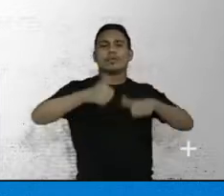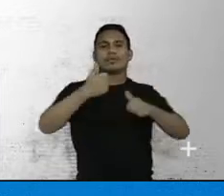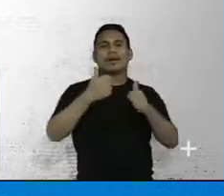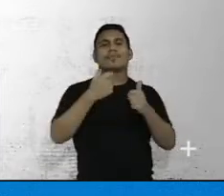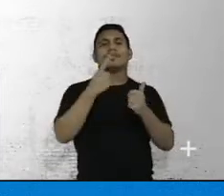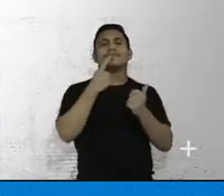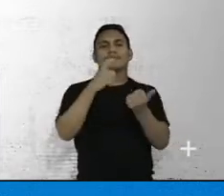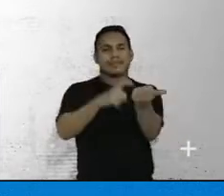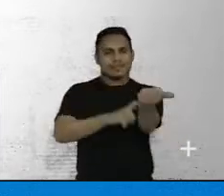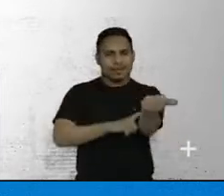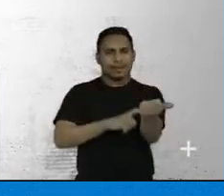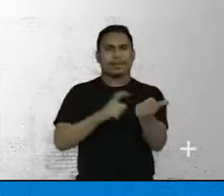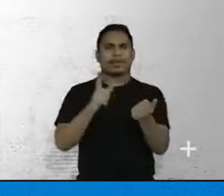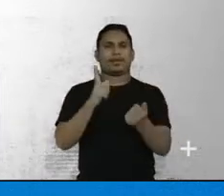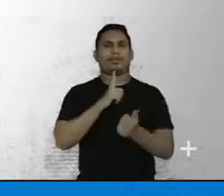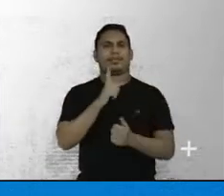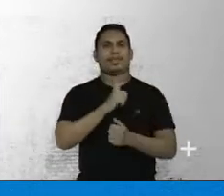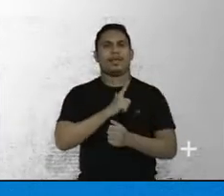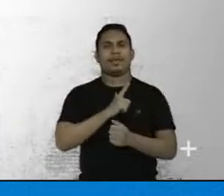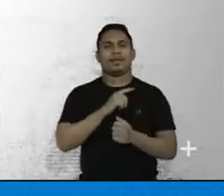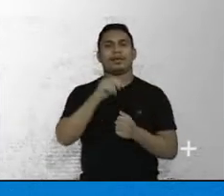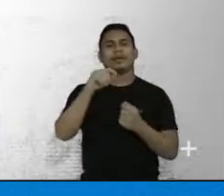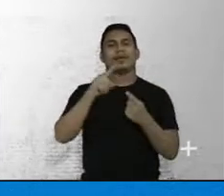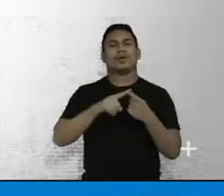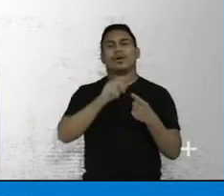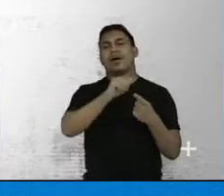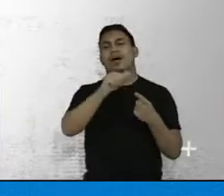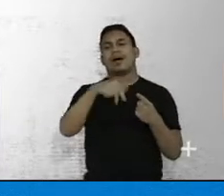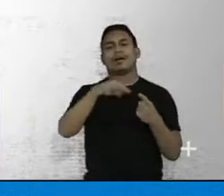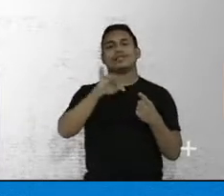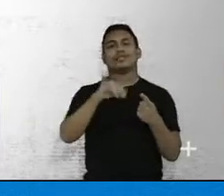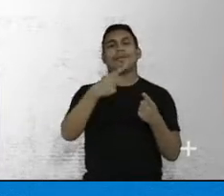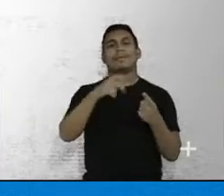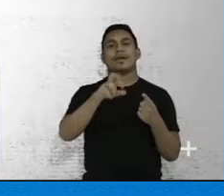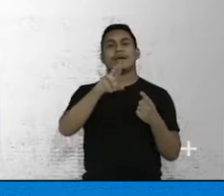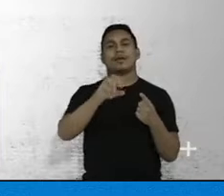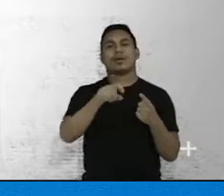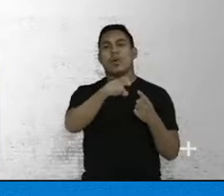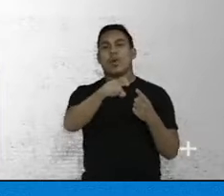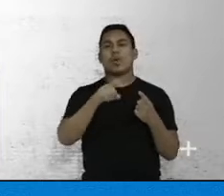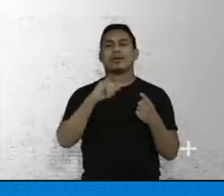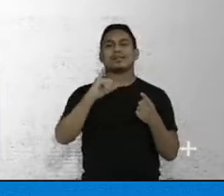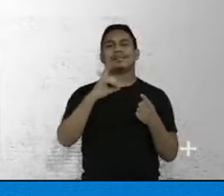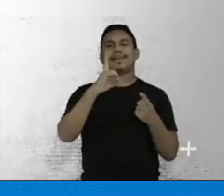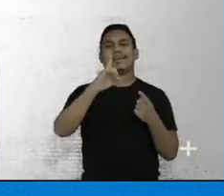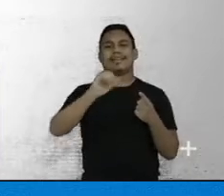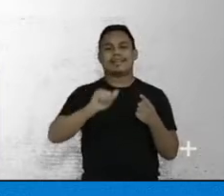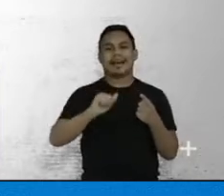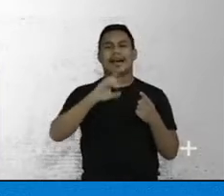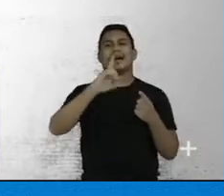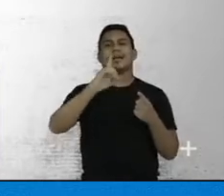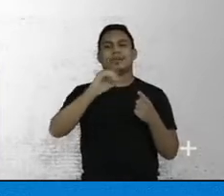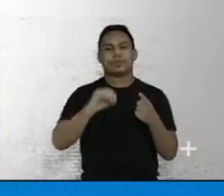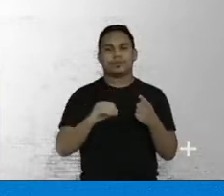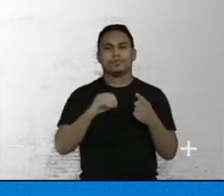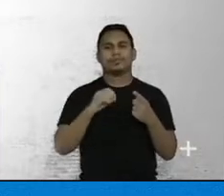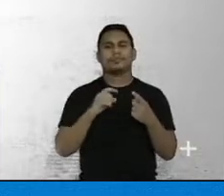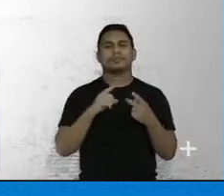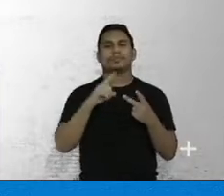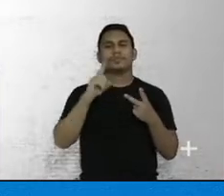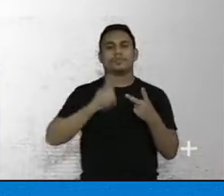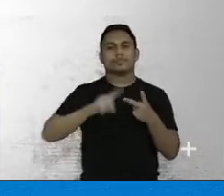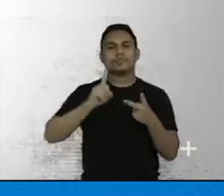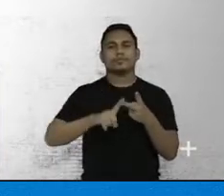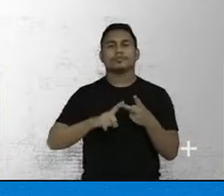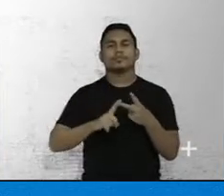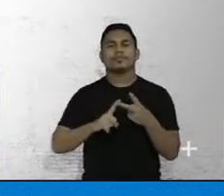anticorpo antiperoxidase. Lá, antigamente, a gente chamava esse mesmo anticorpo de anticorpo antimicrosomal, não se